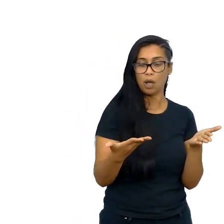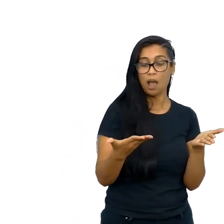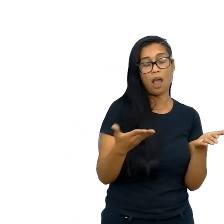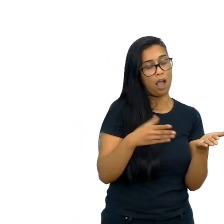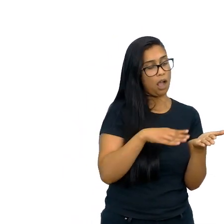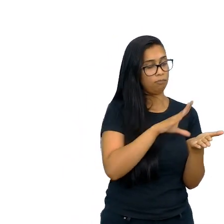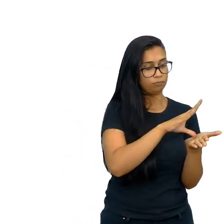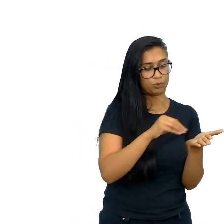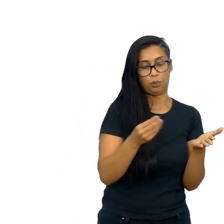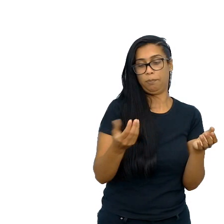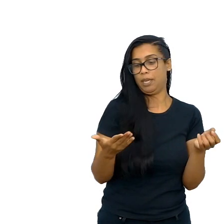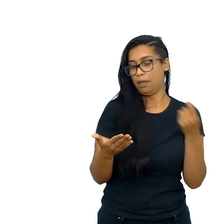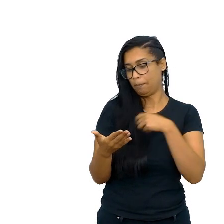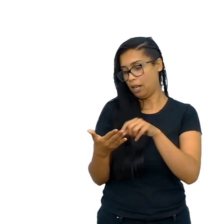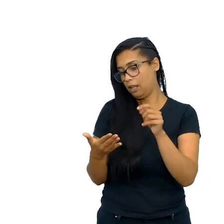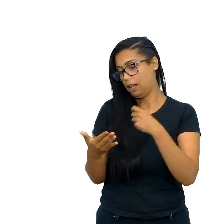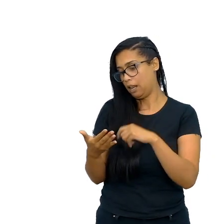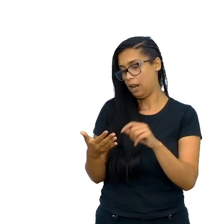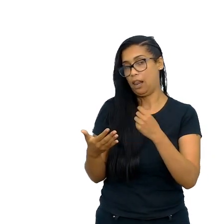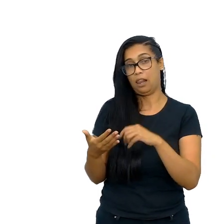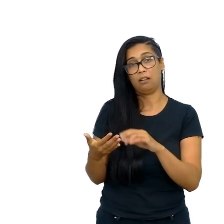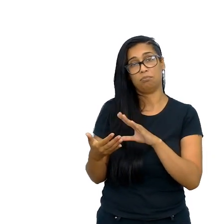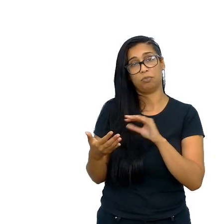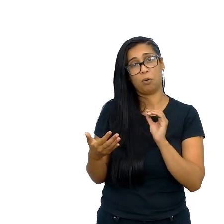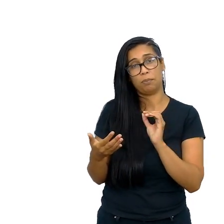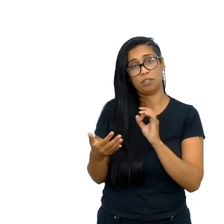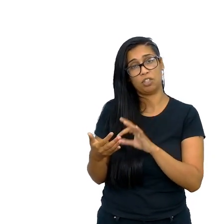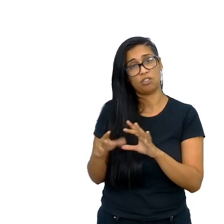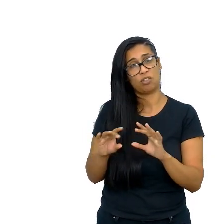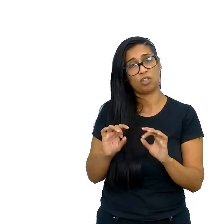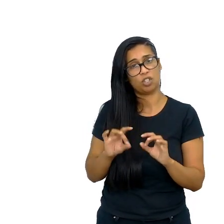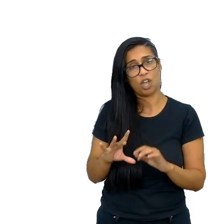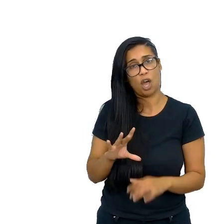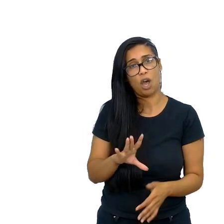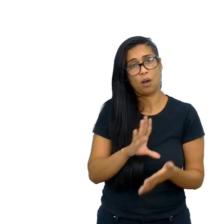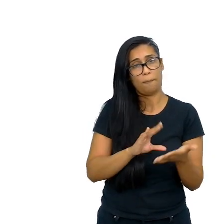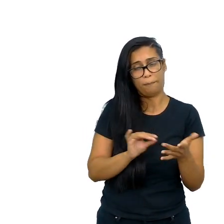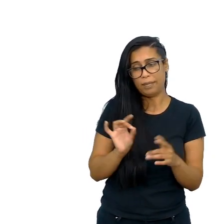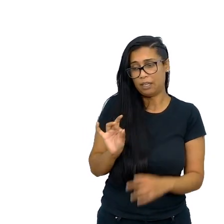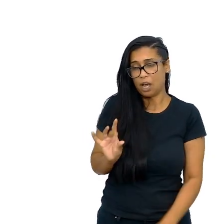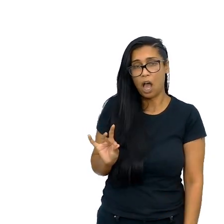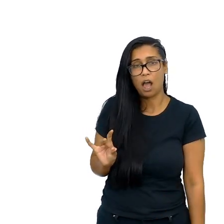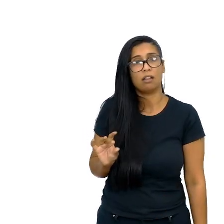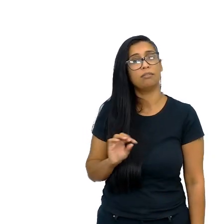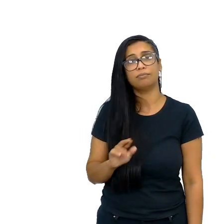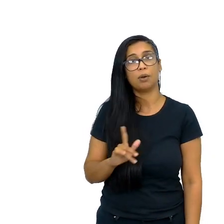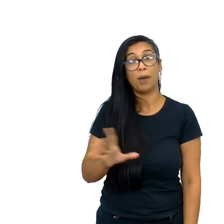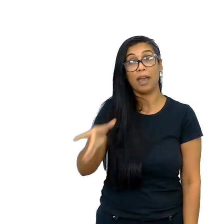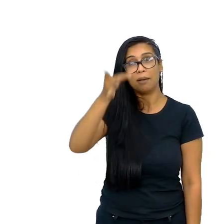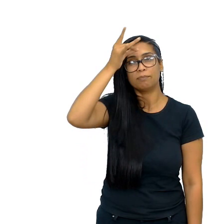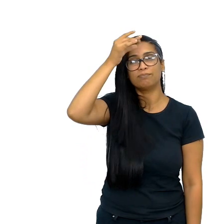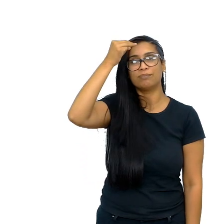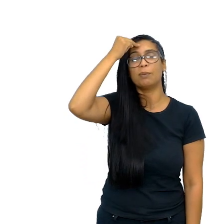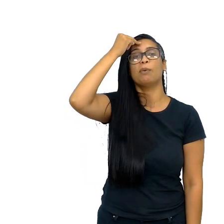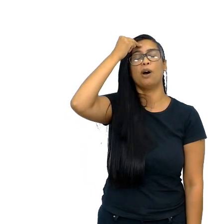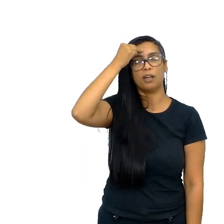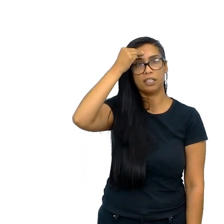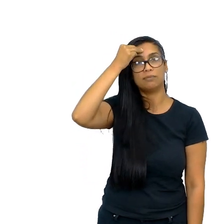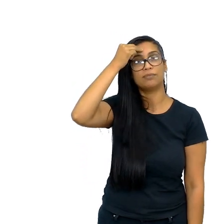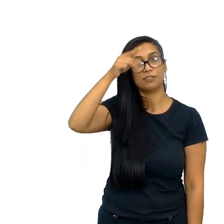é preciso olhar que as informações, elas não são, de certa maneira, registradas na nossa memória e, portanto, precisam